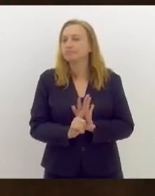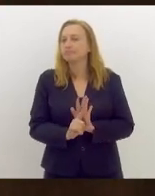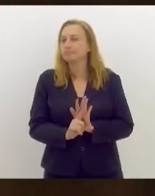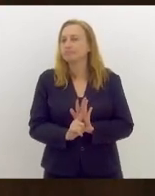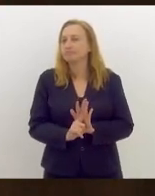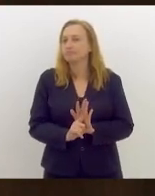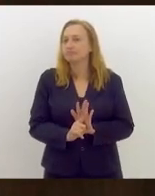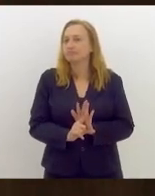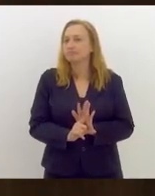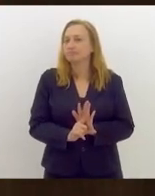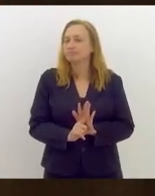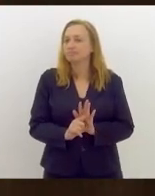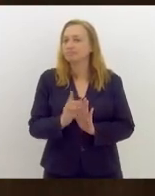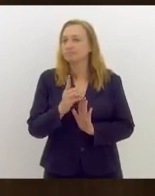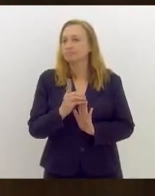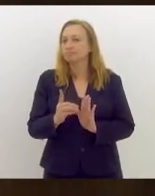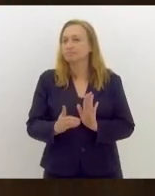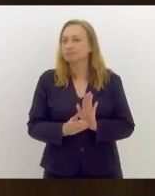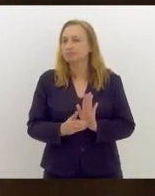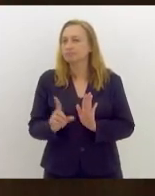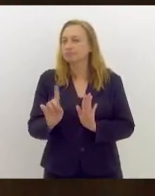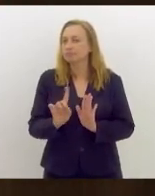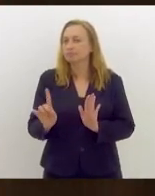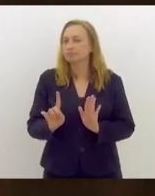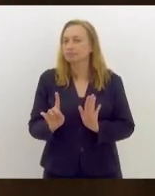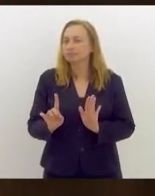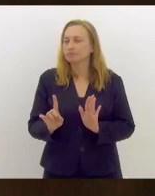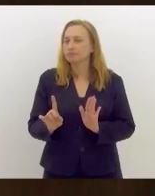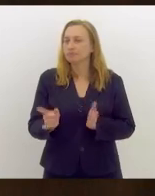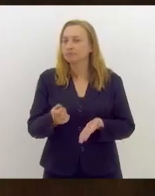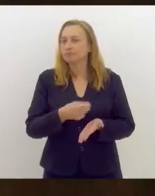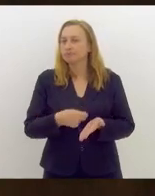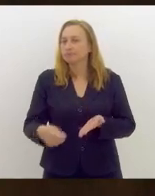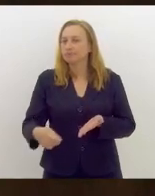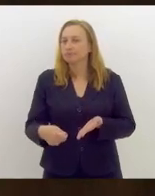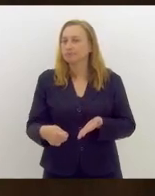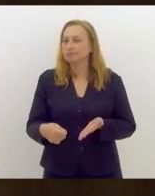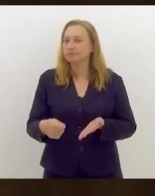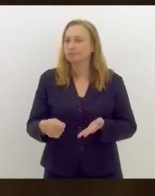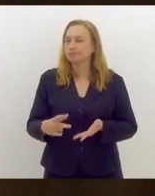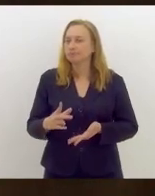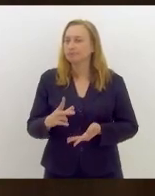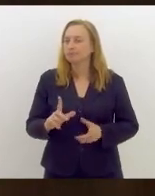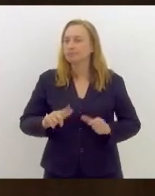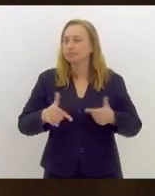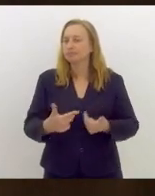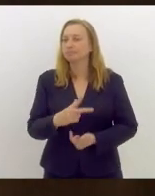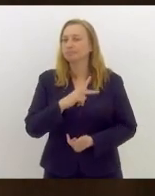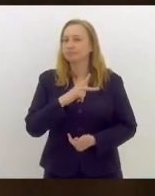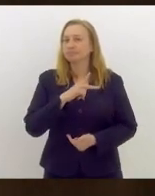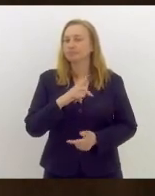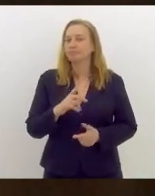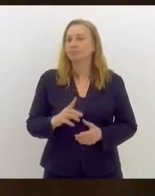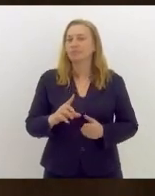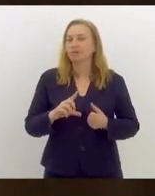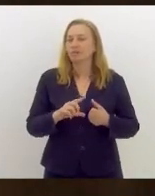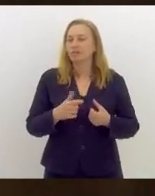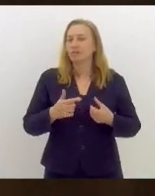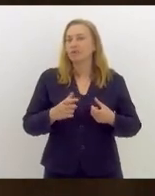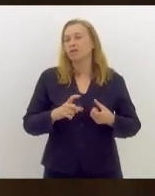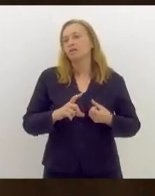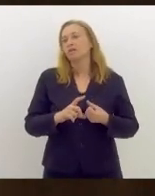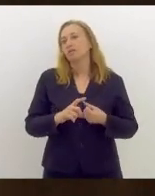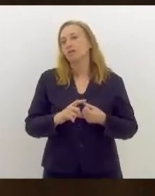por decreto e não como estava escrito por ato próprio artigo quinto